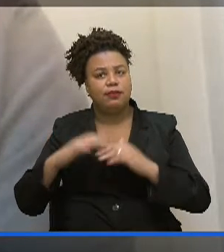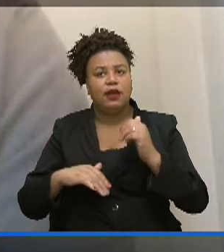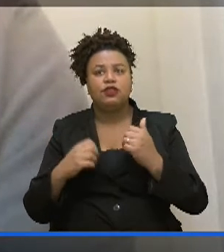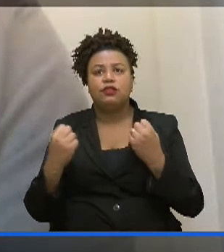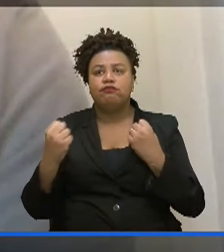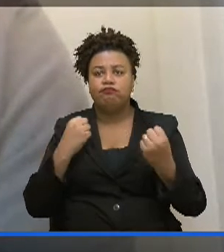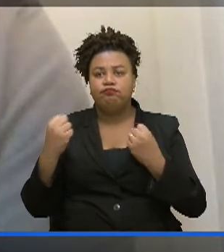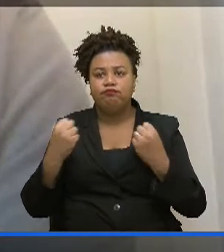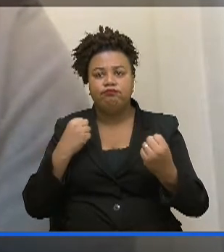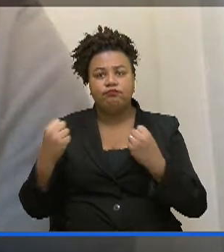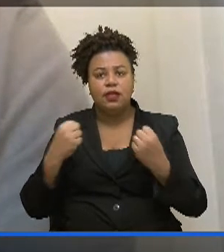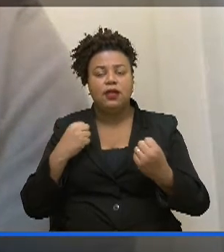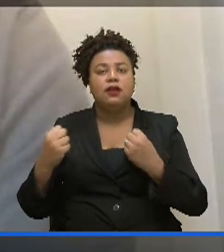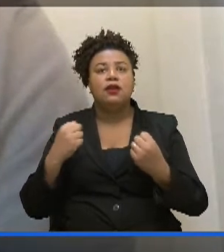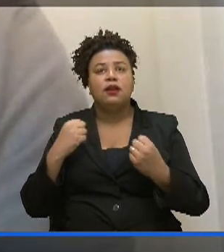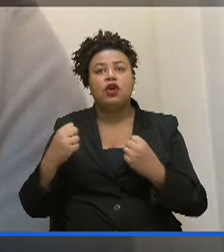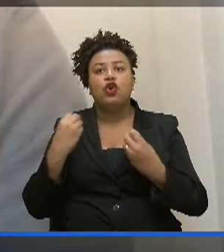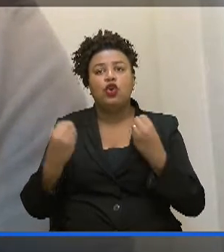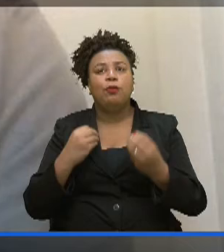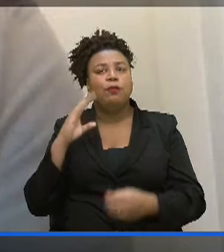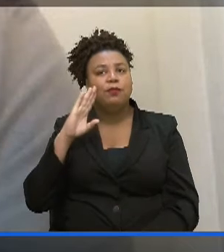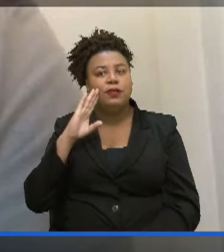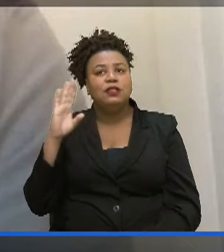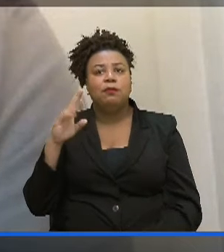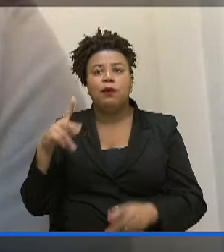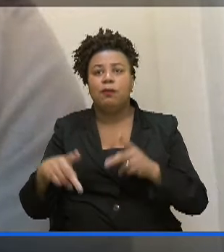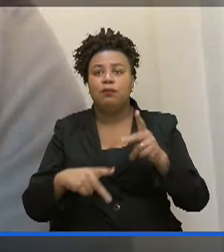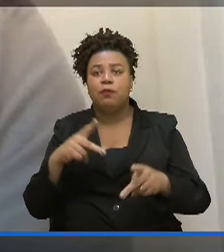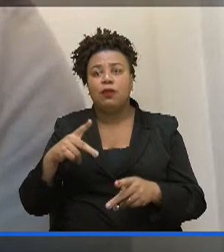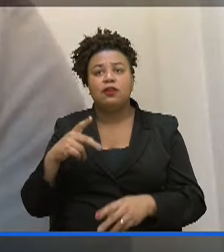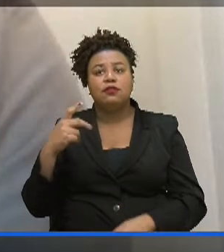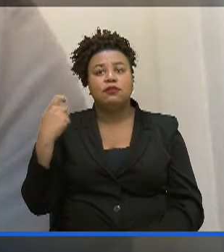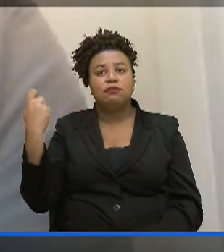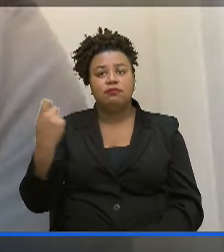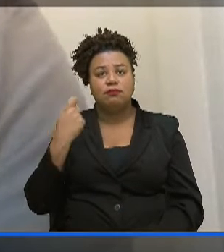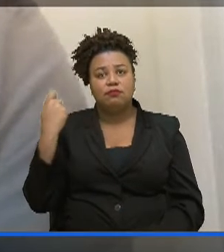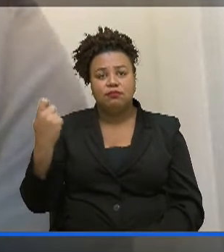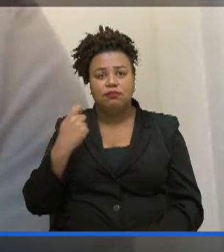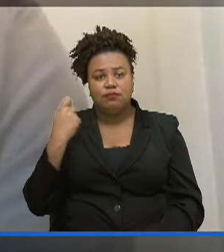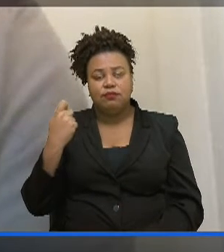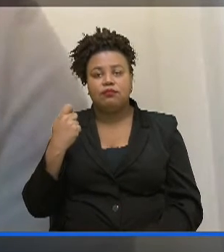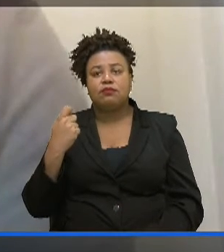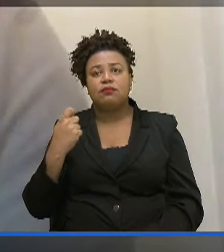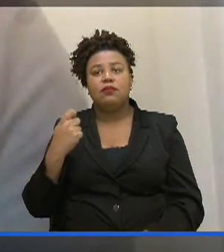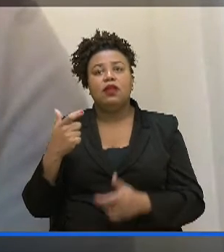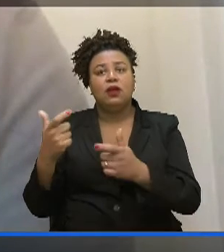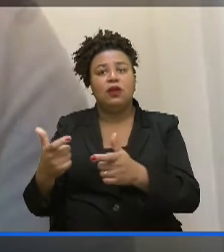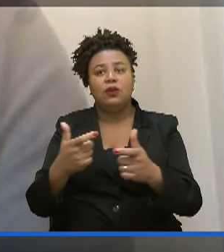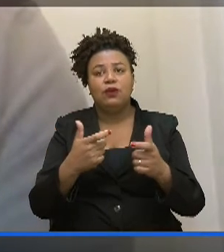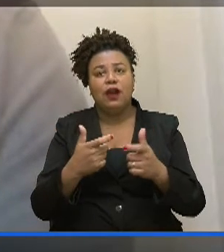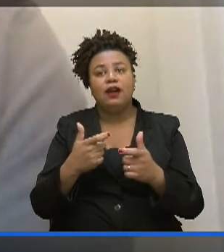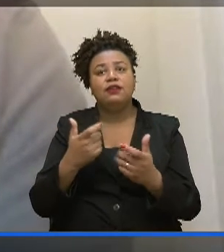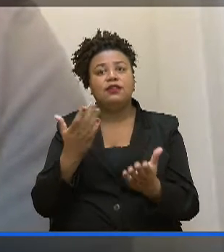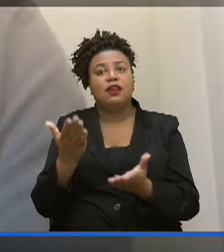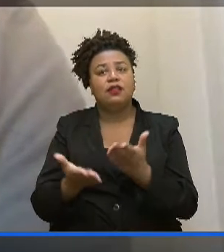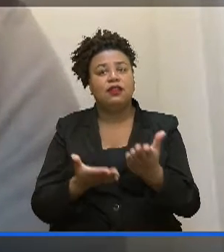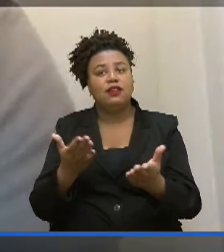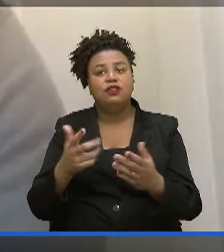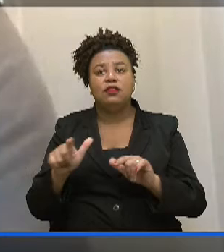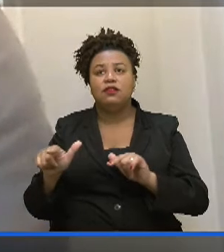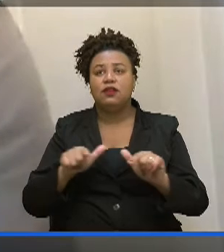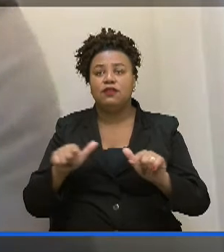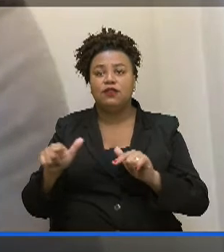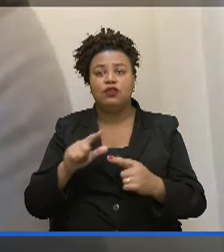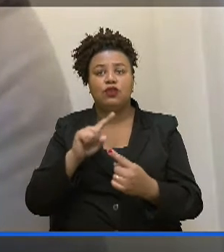atividade física e do exercício físico como essenciais para a população do Rio Grande do Sul em estabelecimentos prestadores de